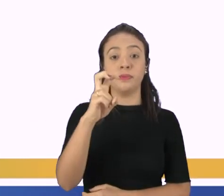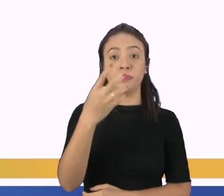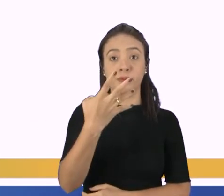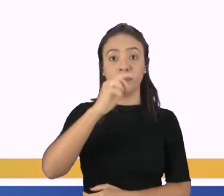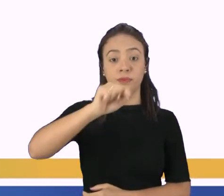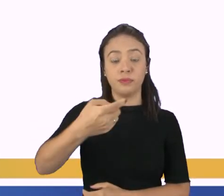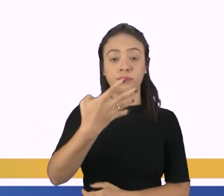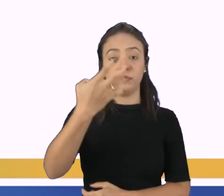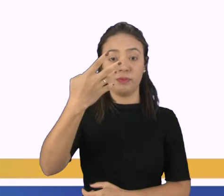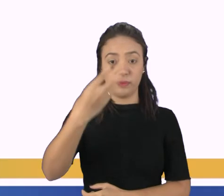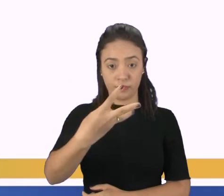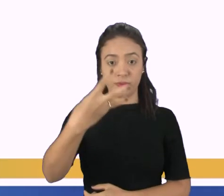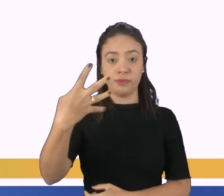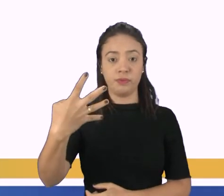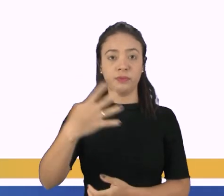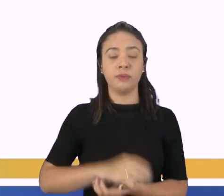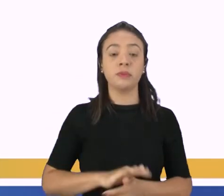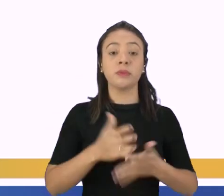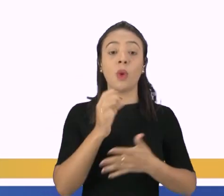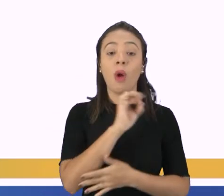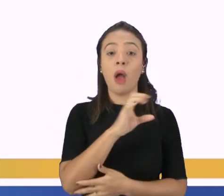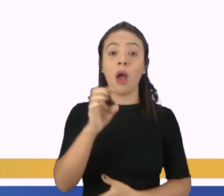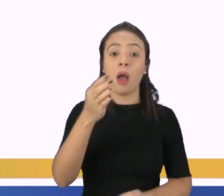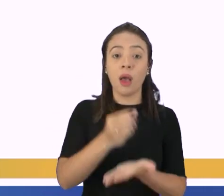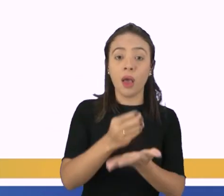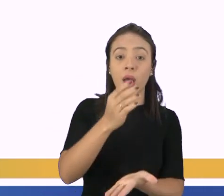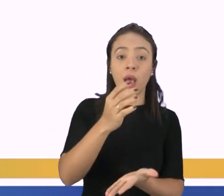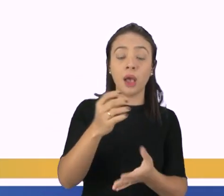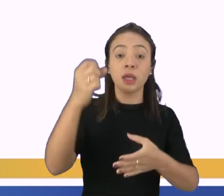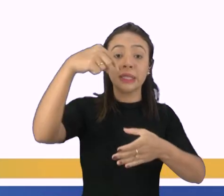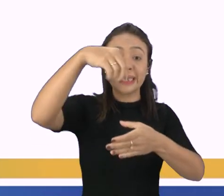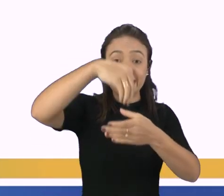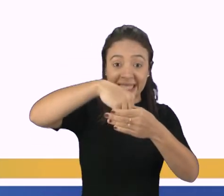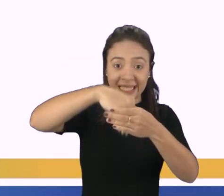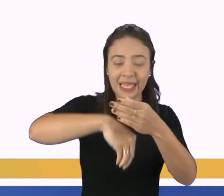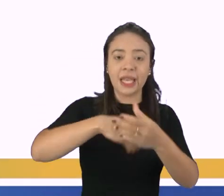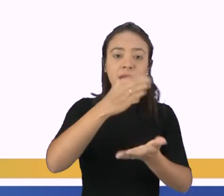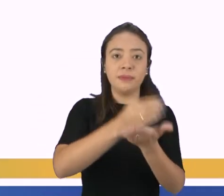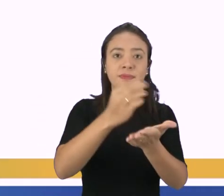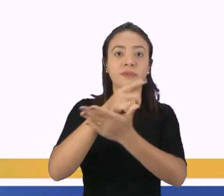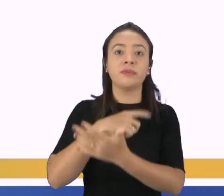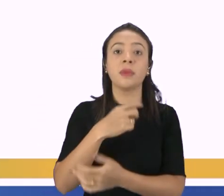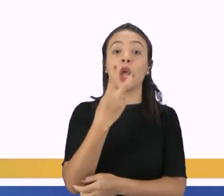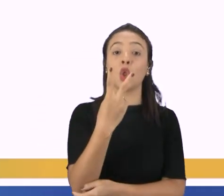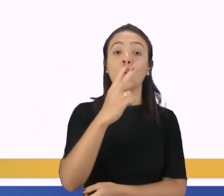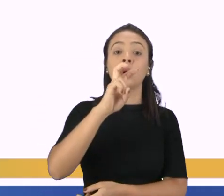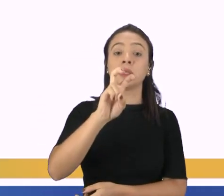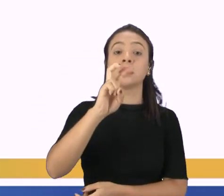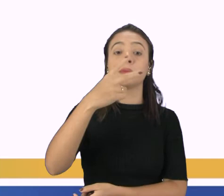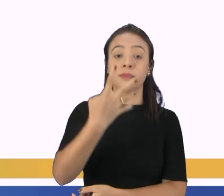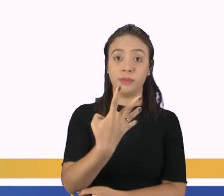254,34. Então, em cada lata, a quantidade de conserva é